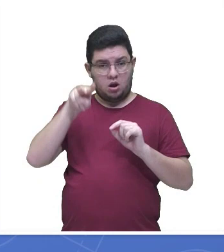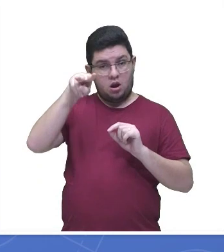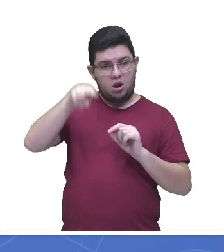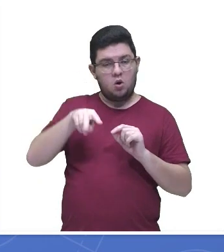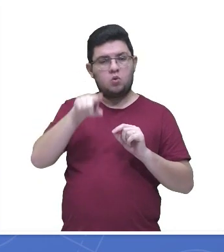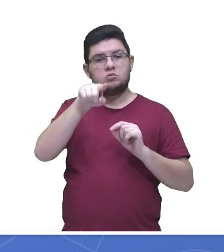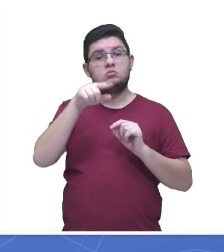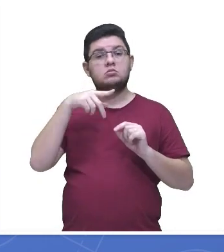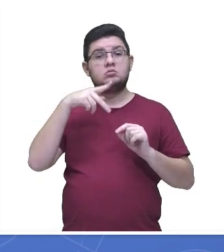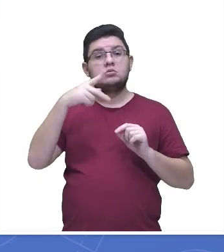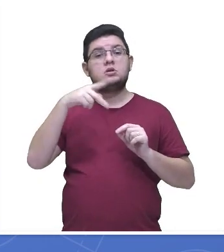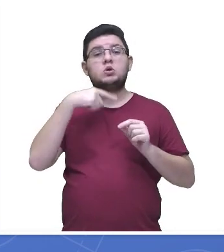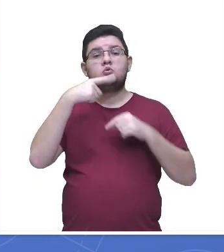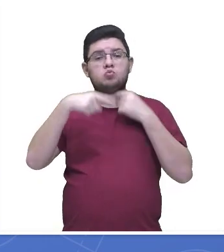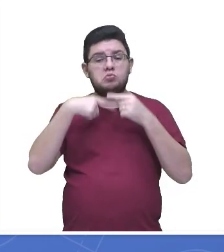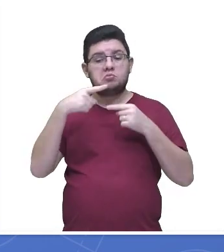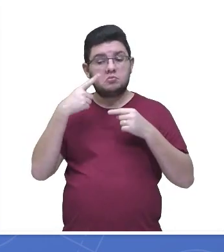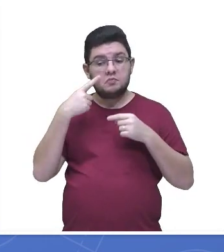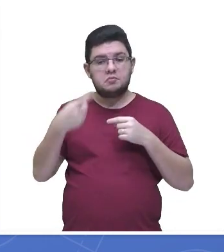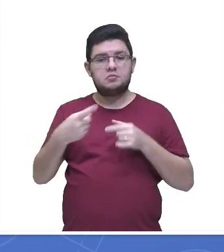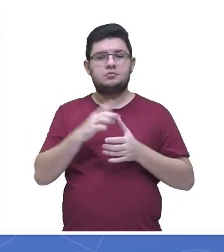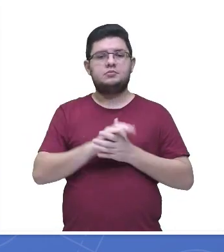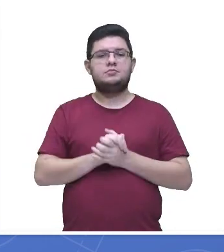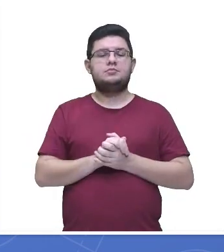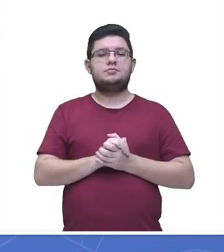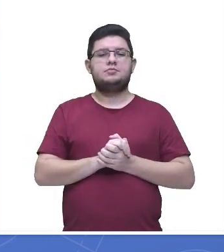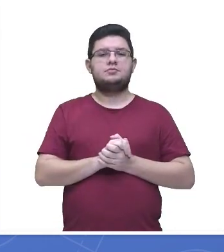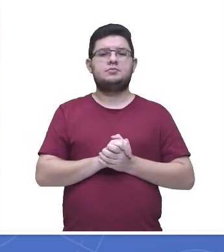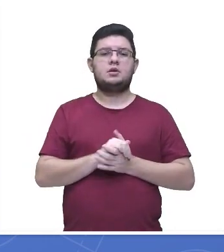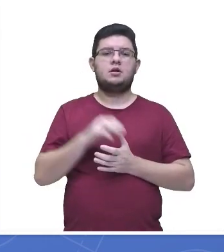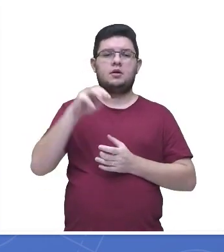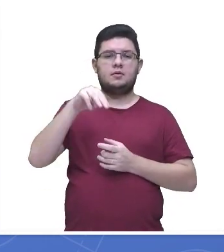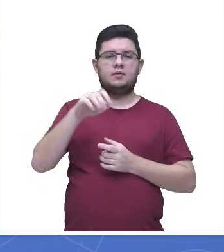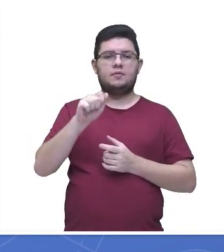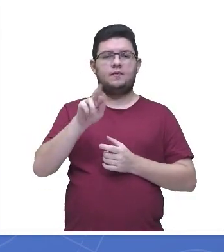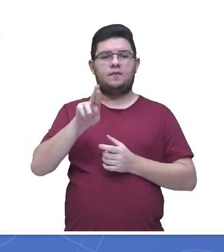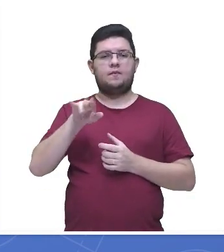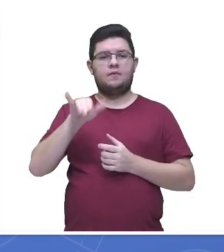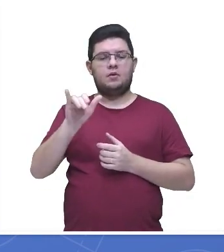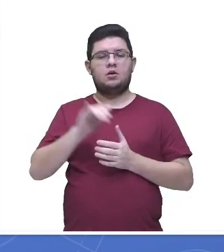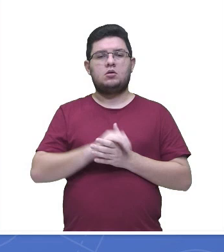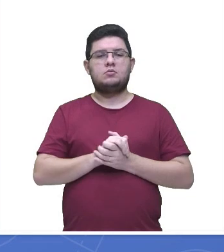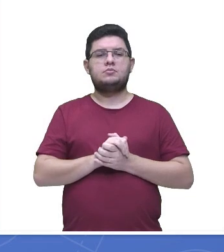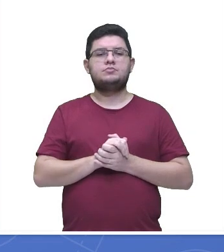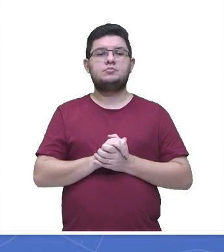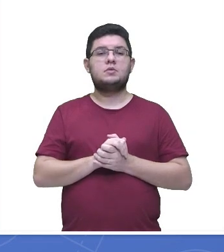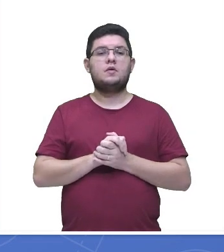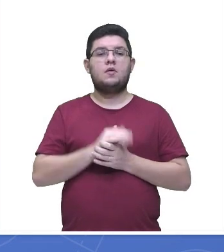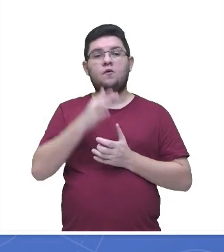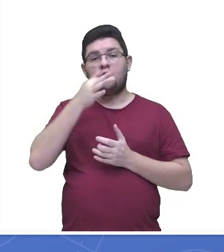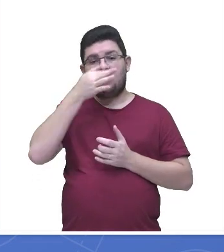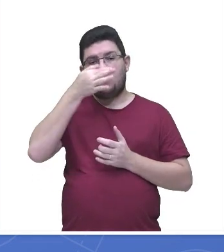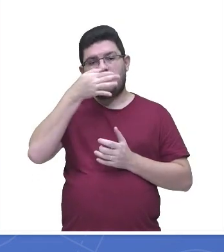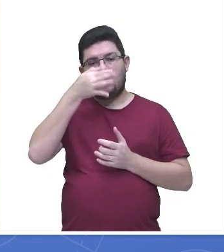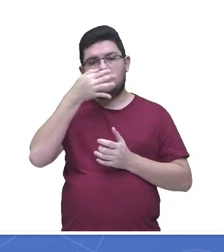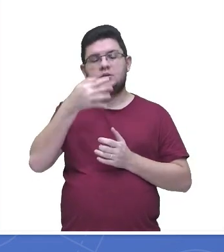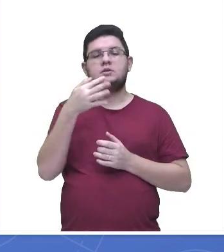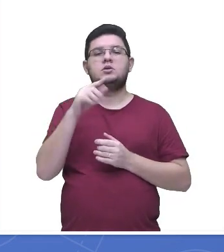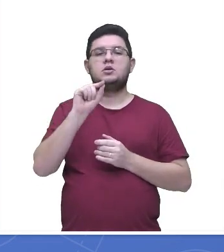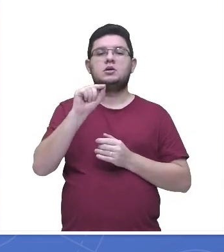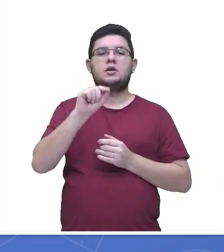sua dúvida, tá? Então, a Mary diz o seguinte, flores de papiro. Muito